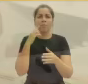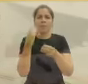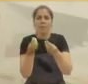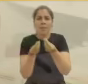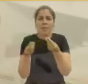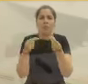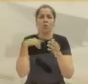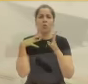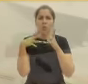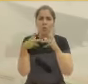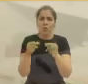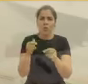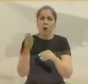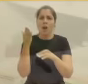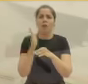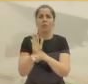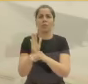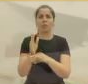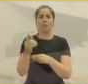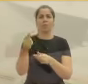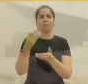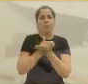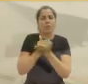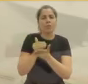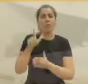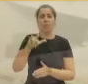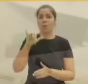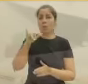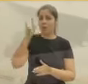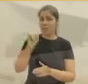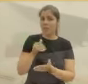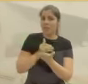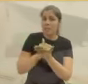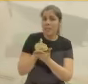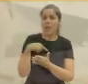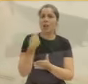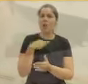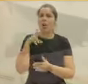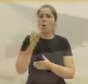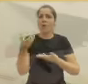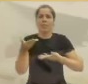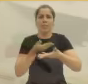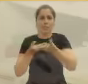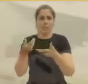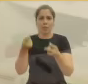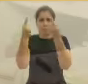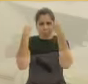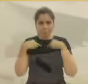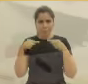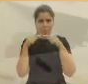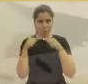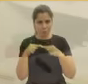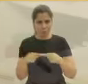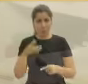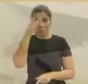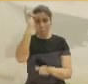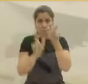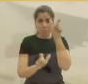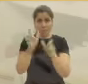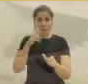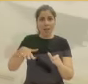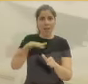tato, com tudo. E isso ajuda para ser a base de um início de uma linguagem. Então, no início, a gente